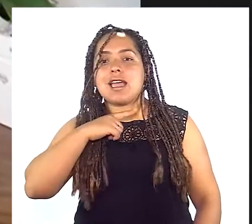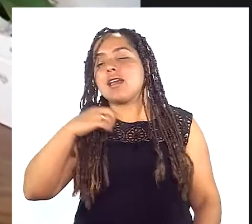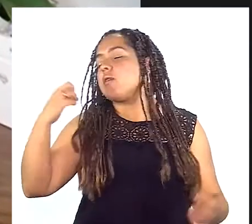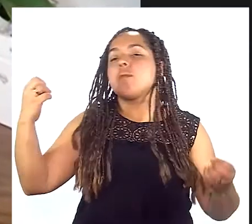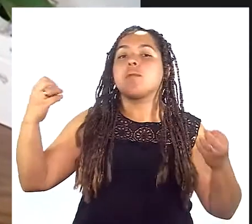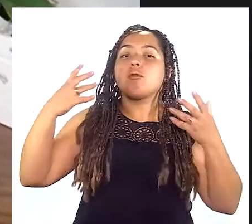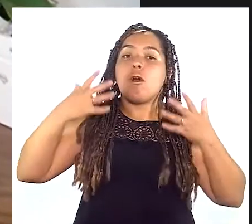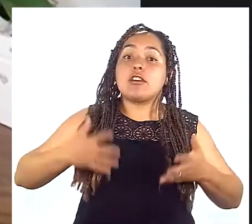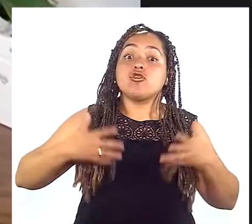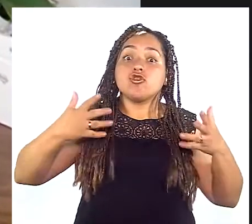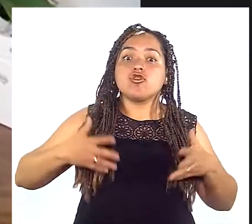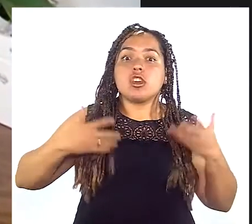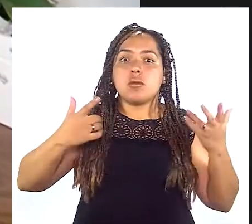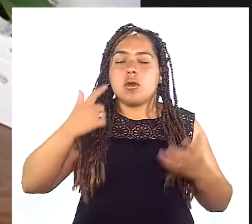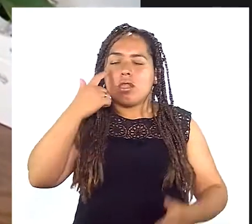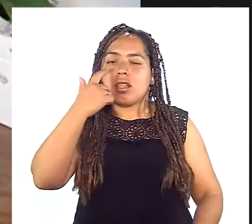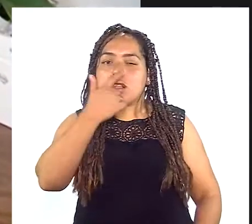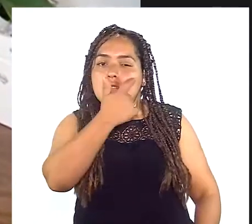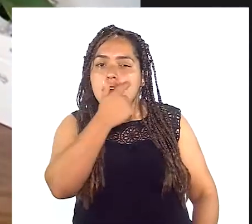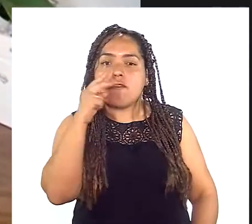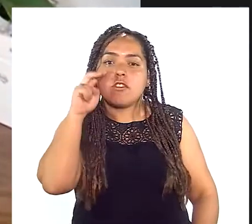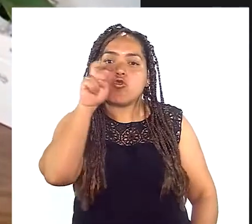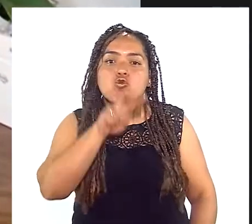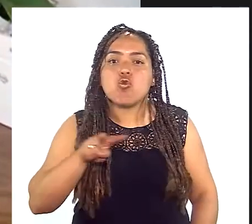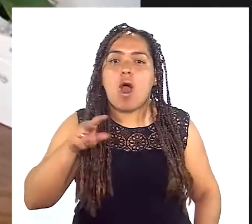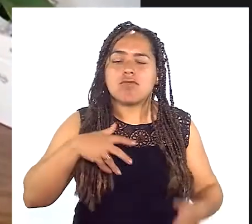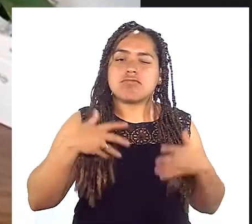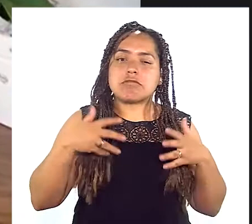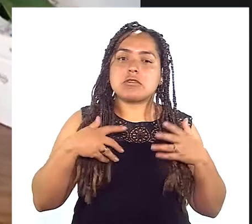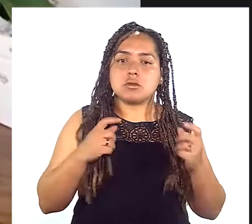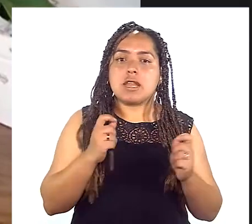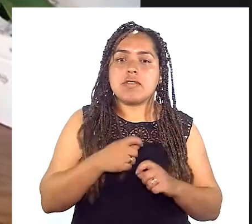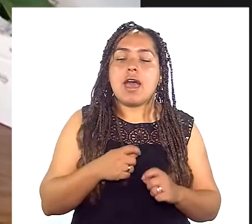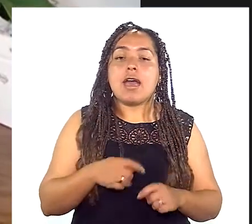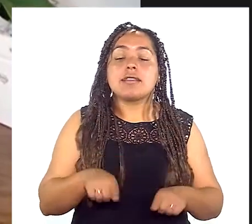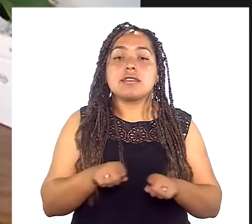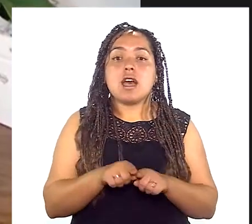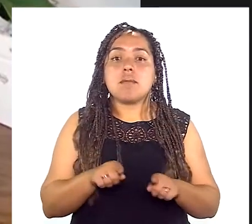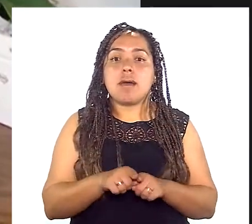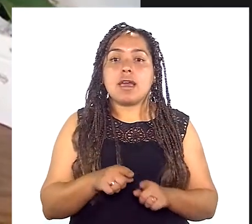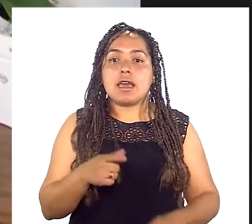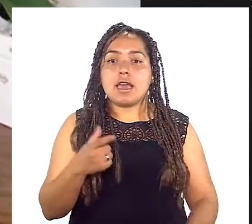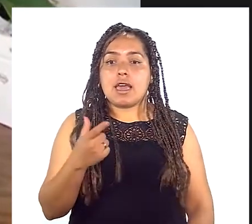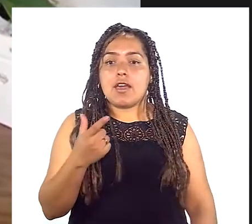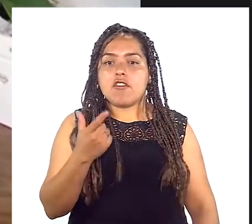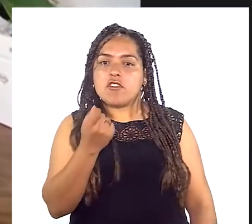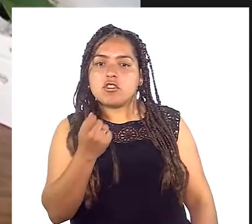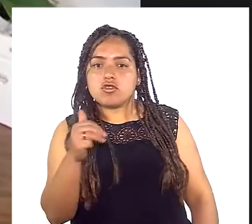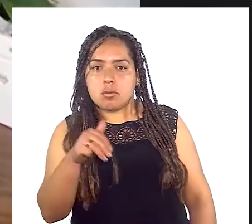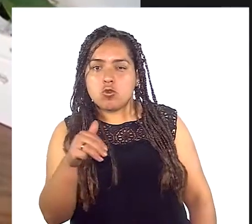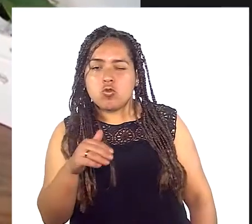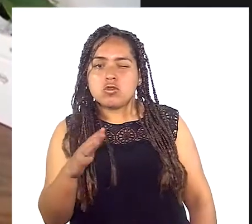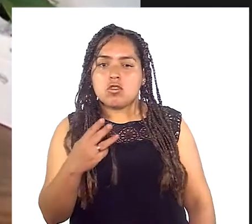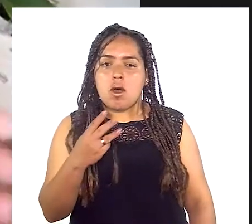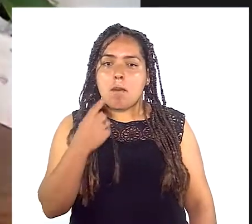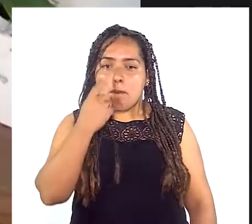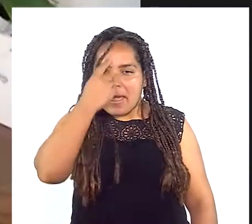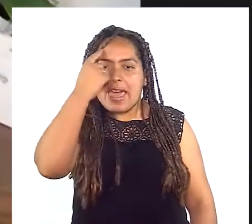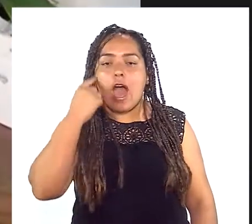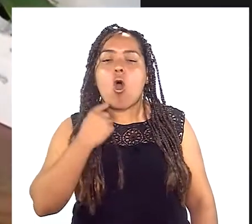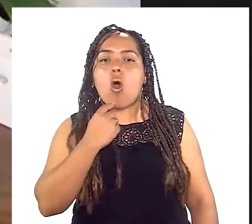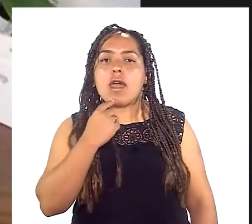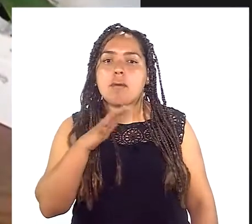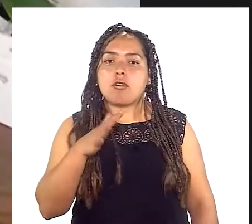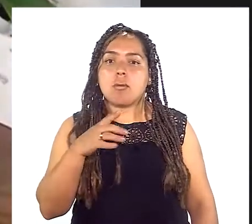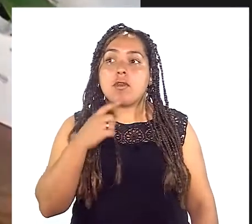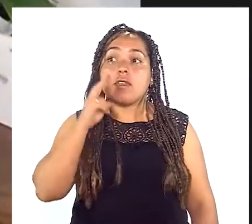da retina, do estímulo visual, e você a cada 20, 30 minutos você pedir para a criança olhar longe, né? Porque quando ela fica olhando